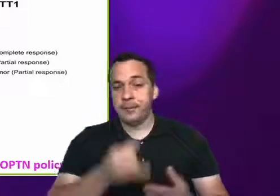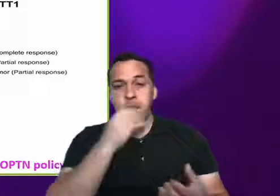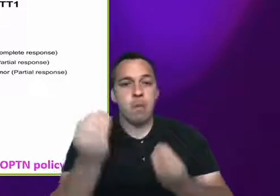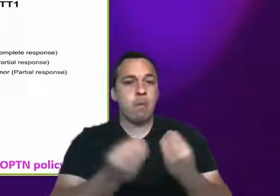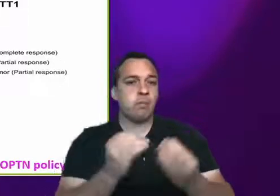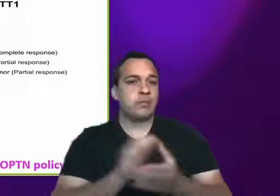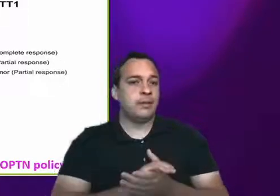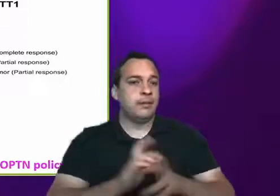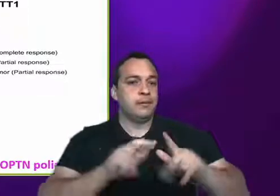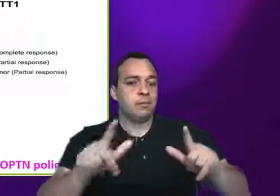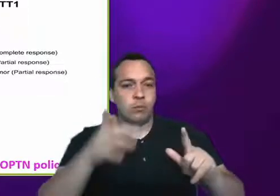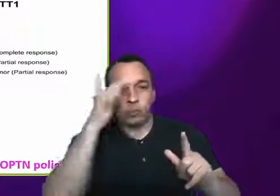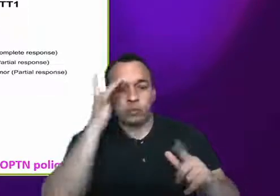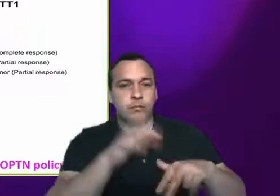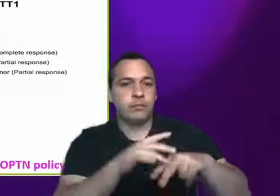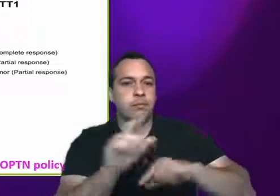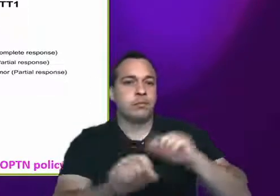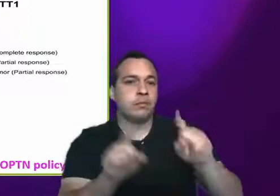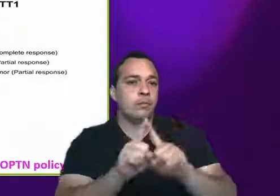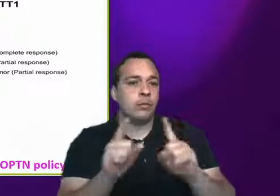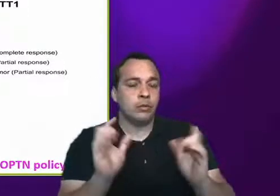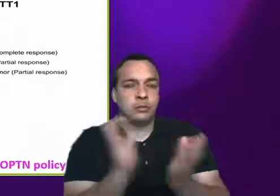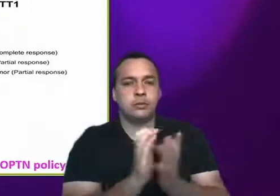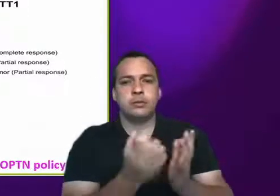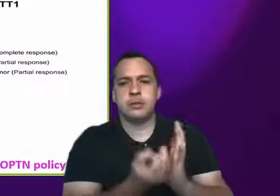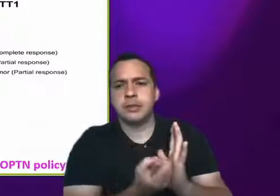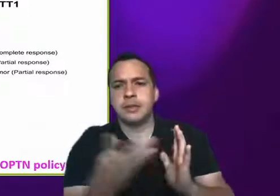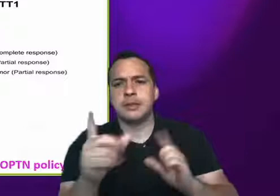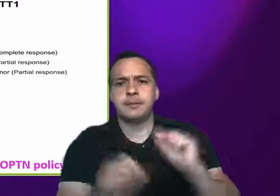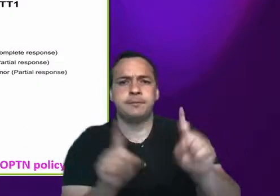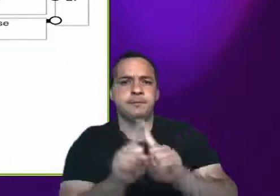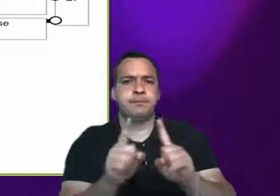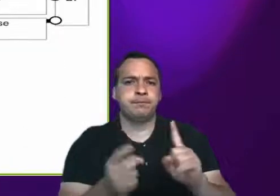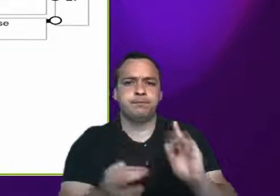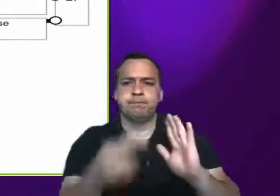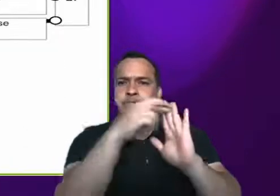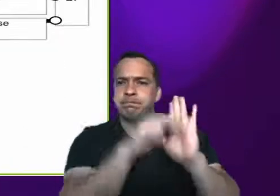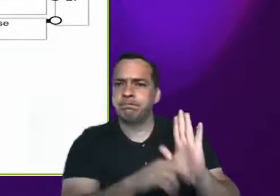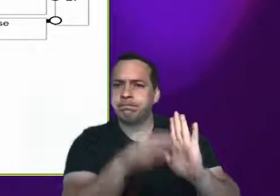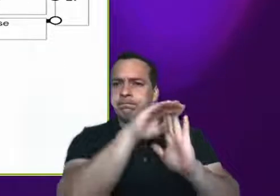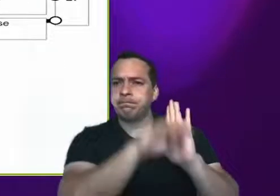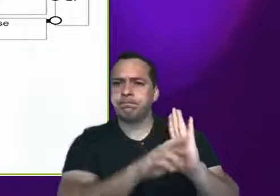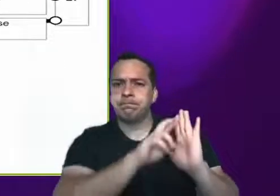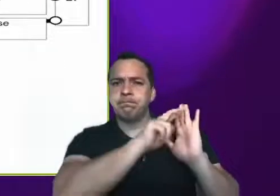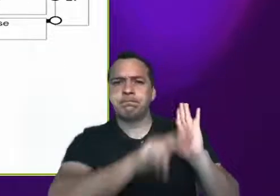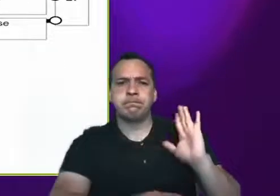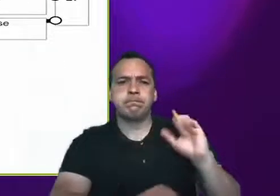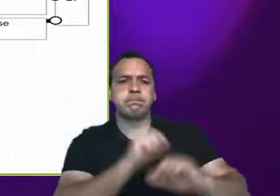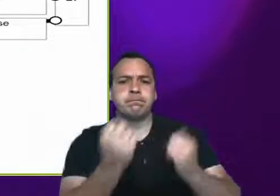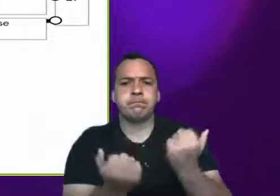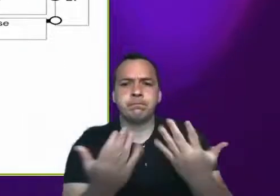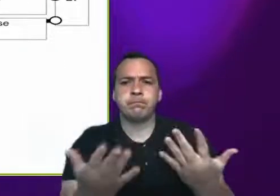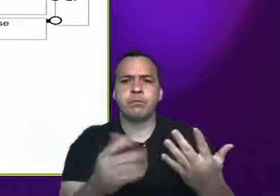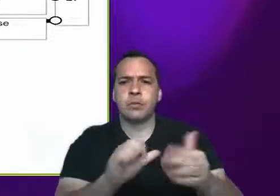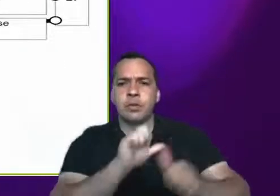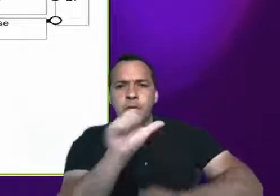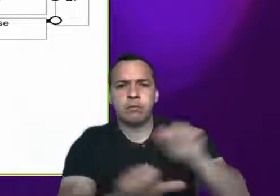Portanto, nesta diversidade de pacientes com diferentes categorias e com diferentes